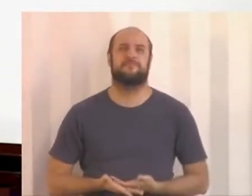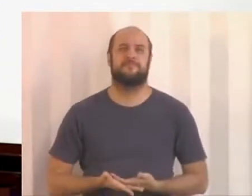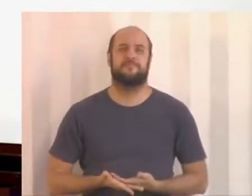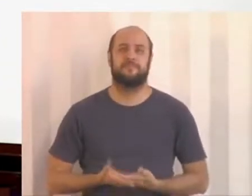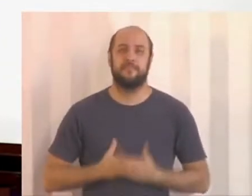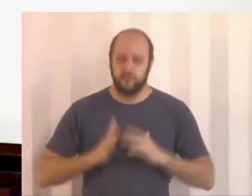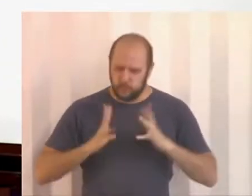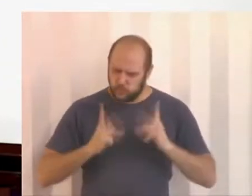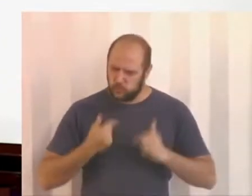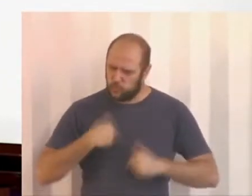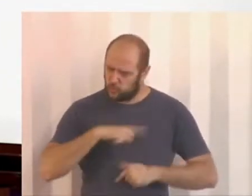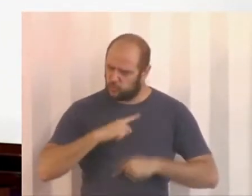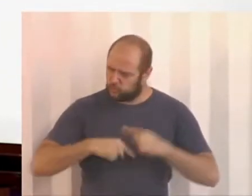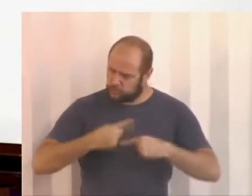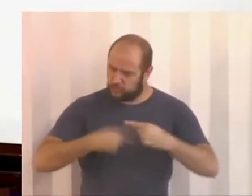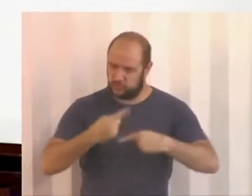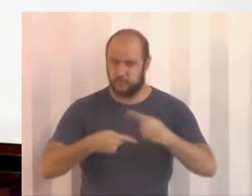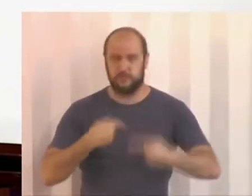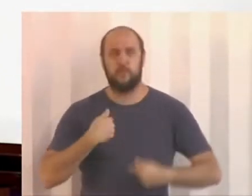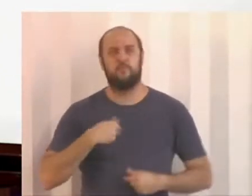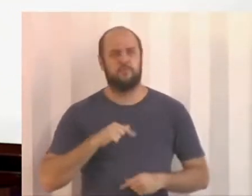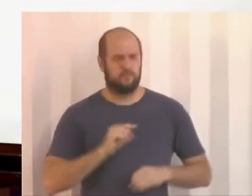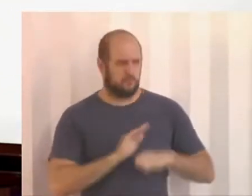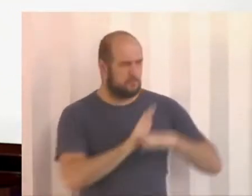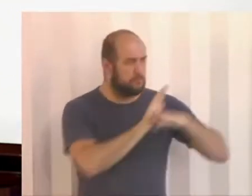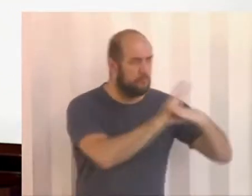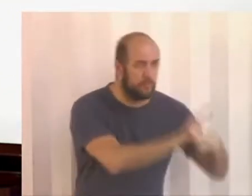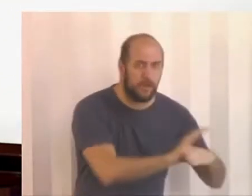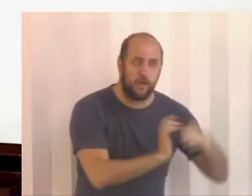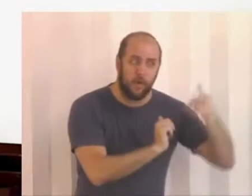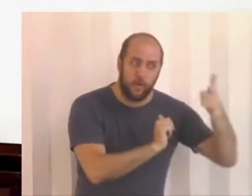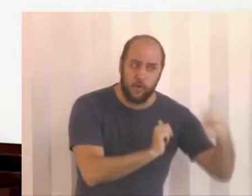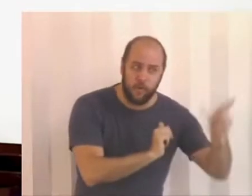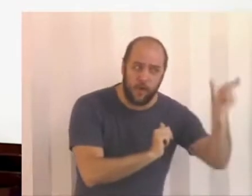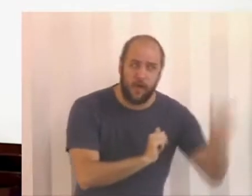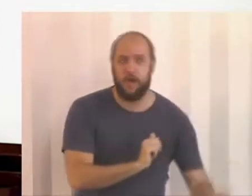eu possa direcioná-lo ao meu irmão.